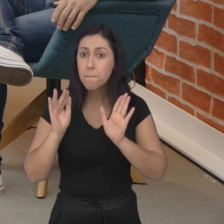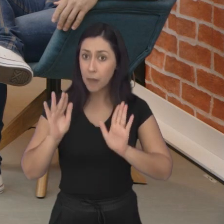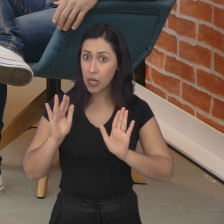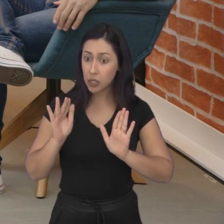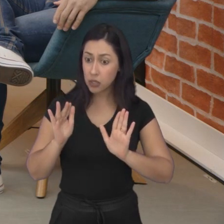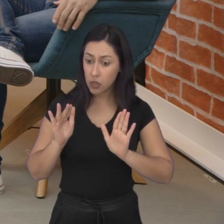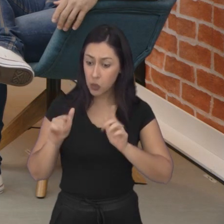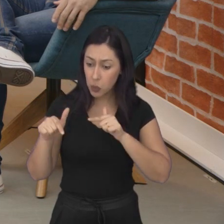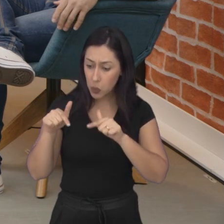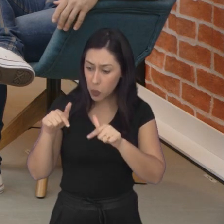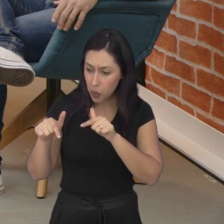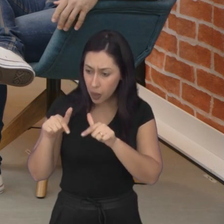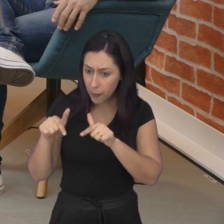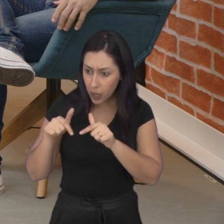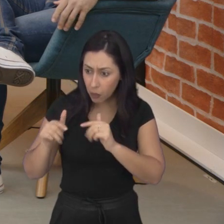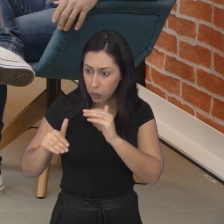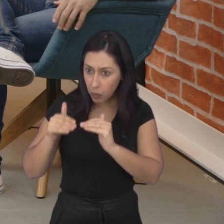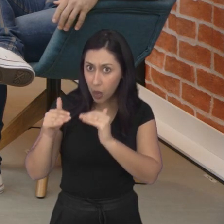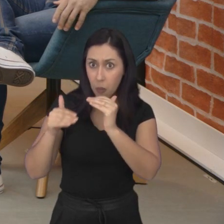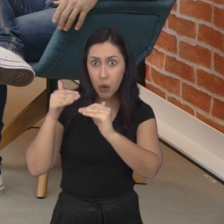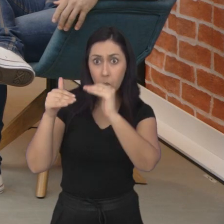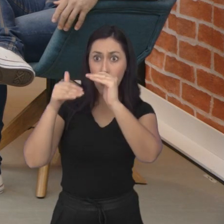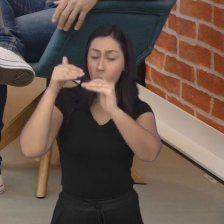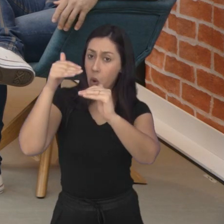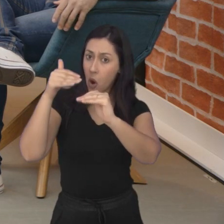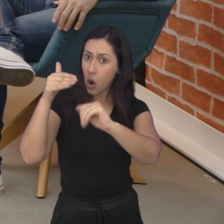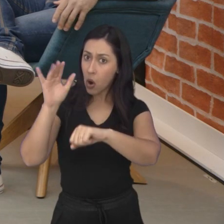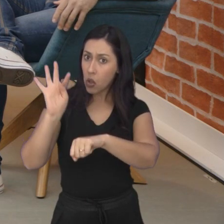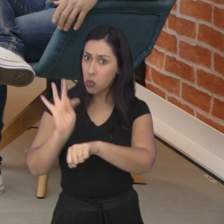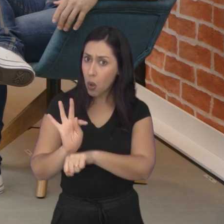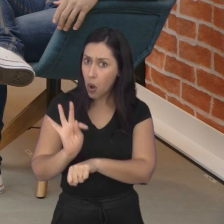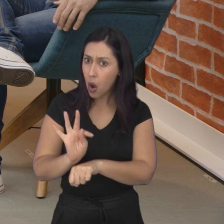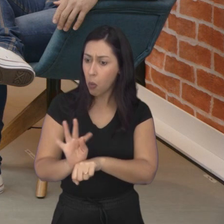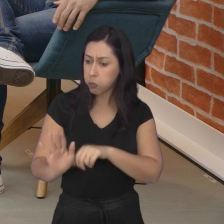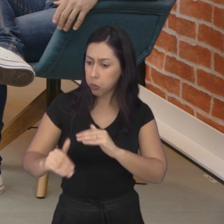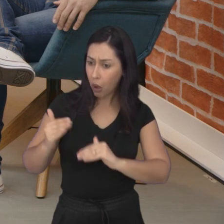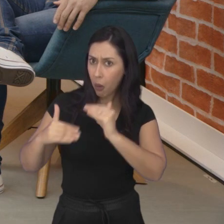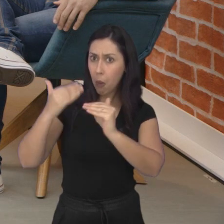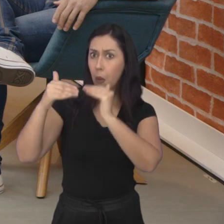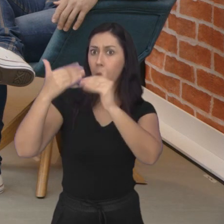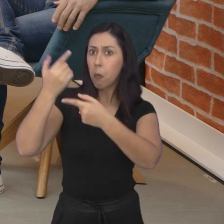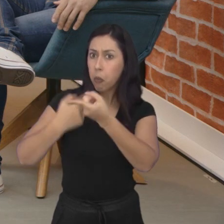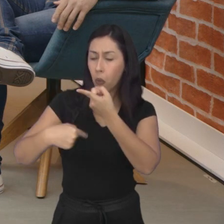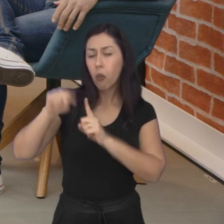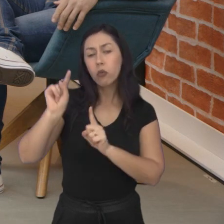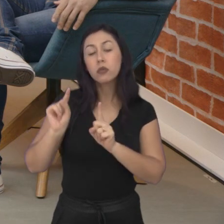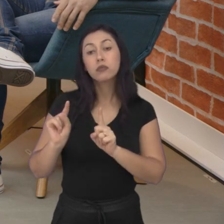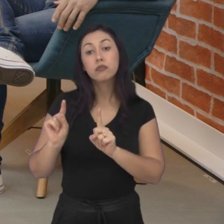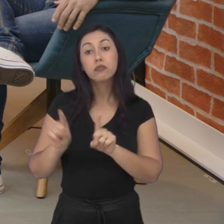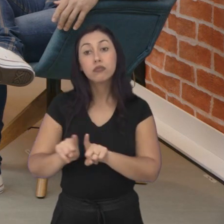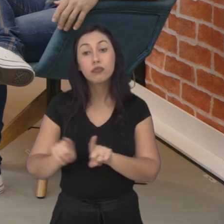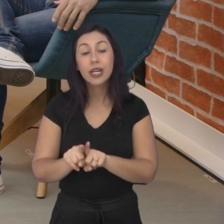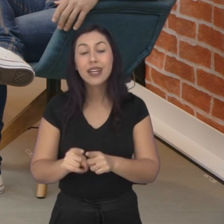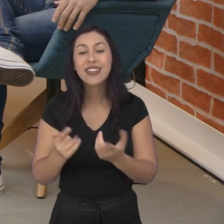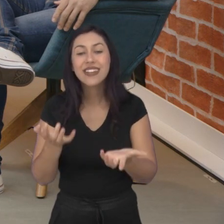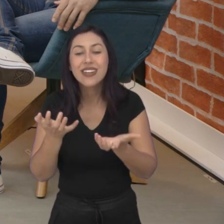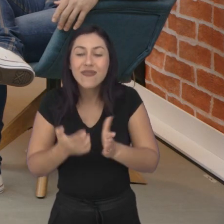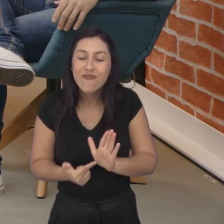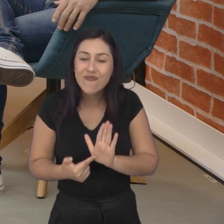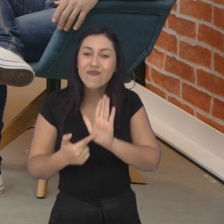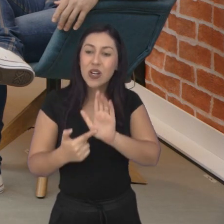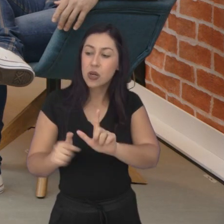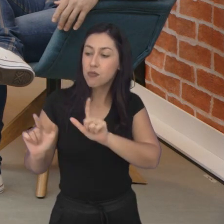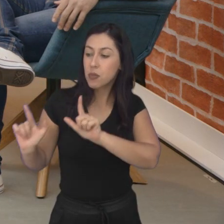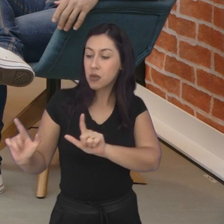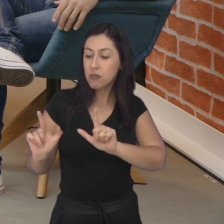evolução do seu processo, de técnicas, né? A gente separou algumas imagens até para poder mostrar